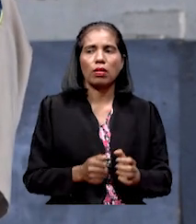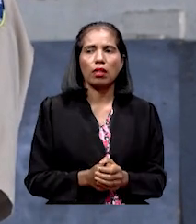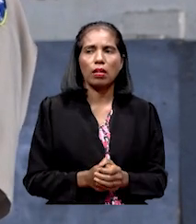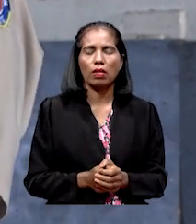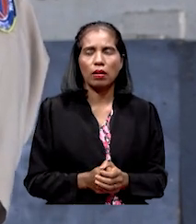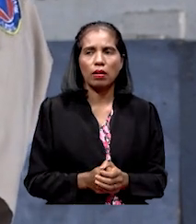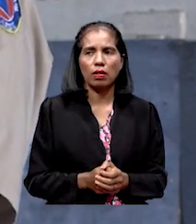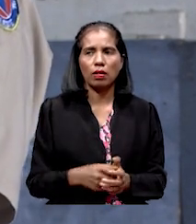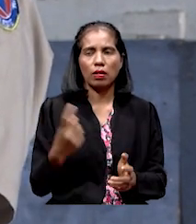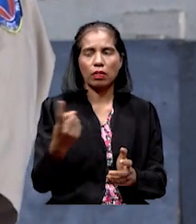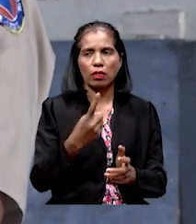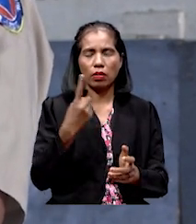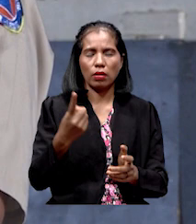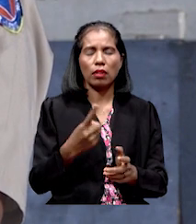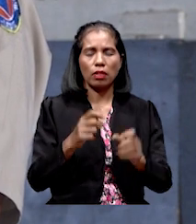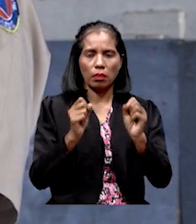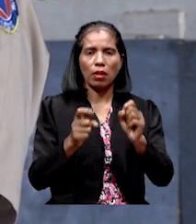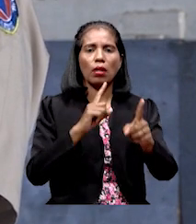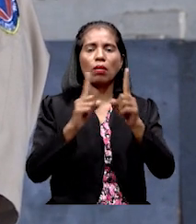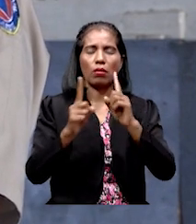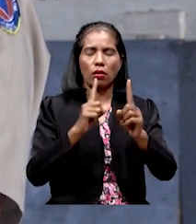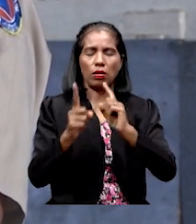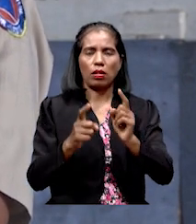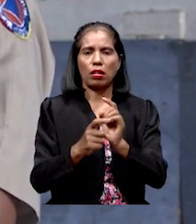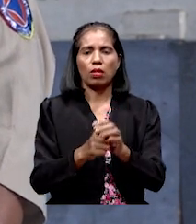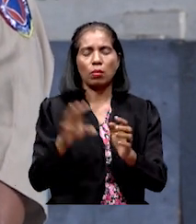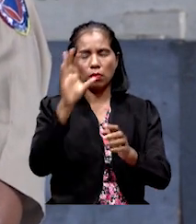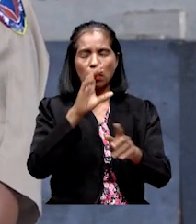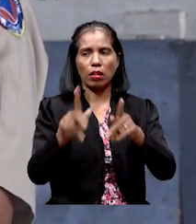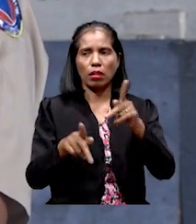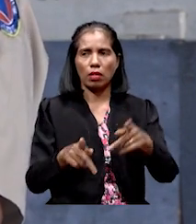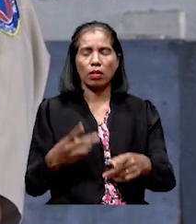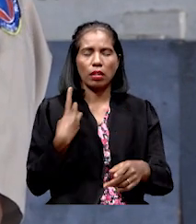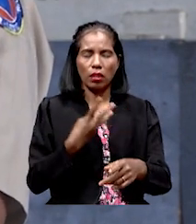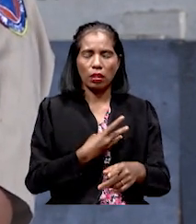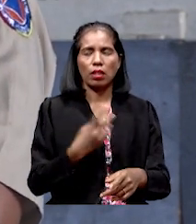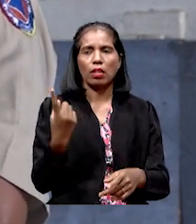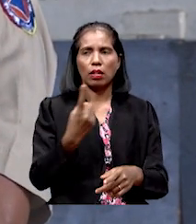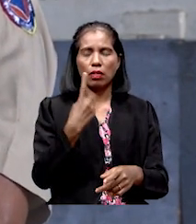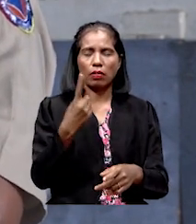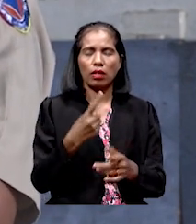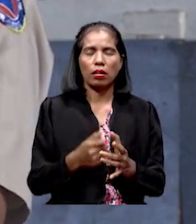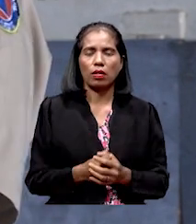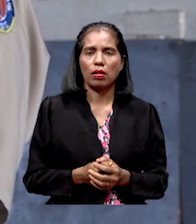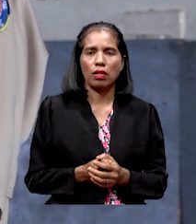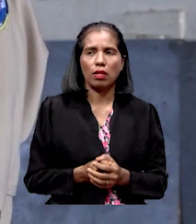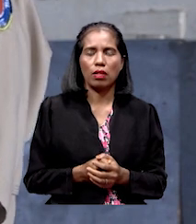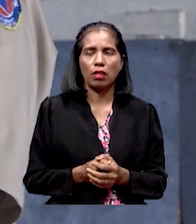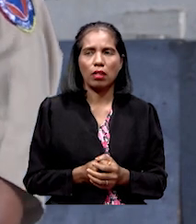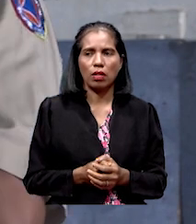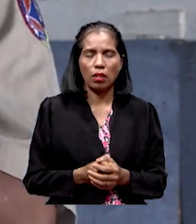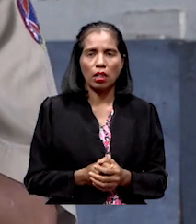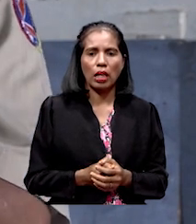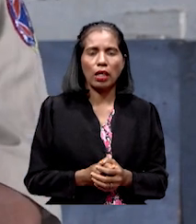sempre a la socialização. E está sempre a lugar, o seu por São Sevilho, sempre a lugar, sempre a